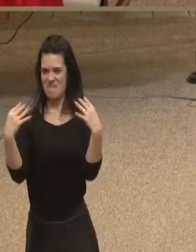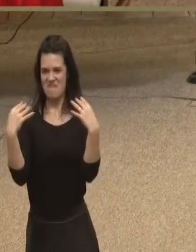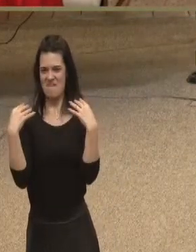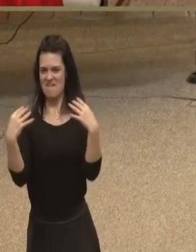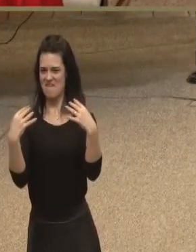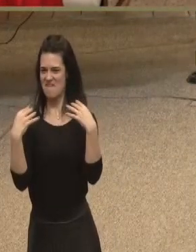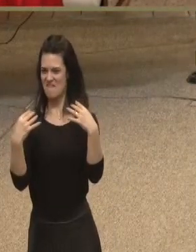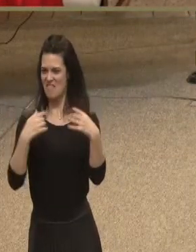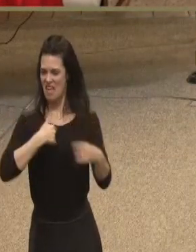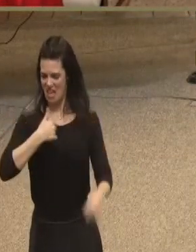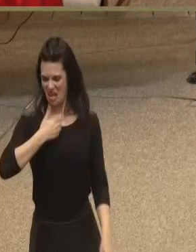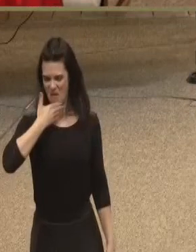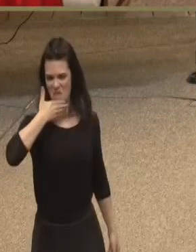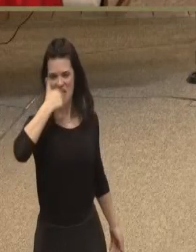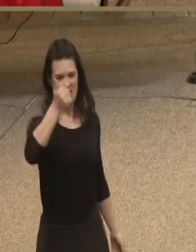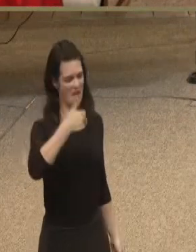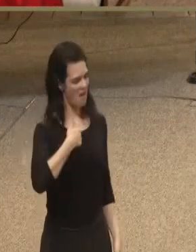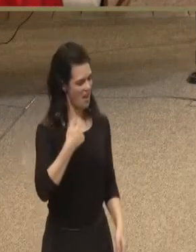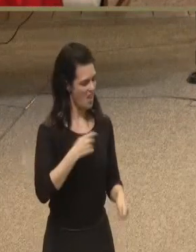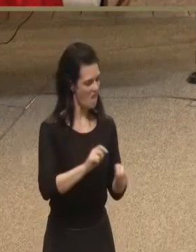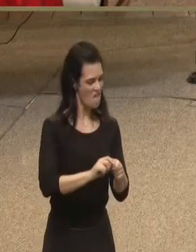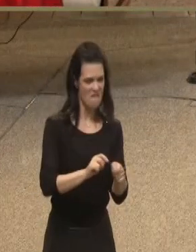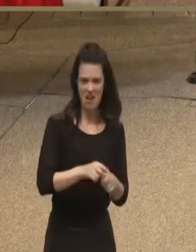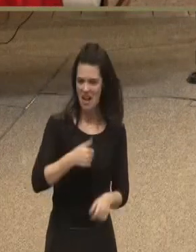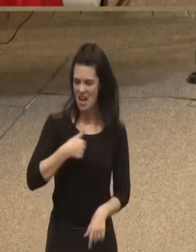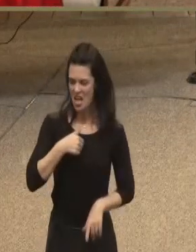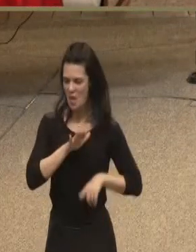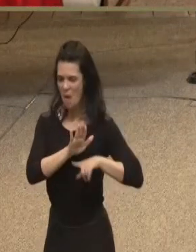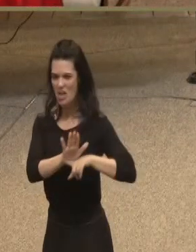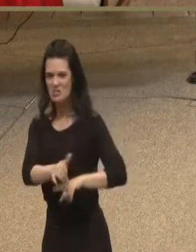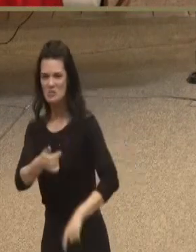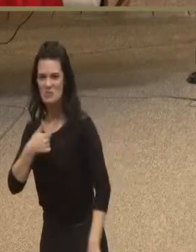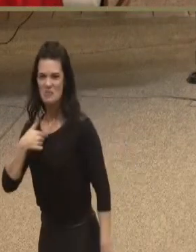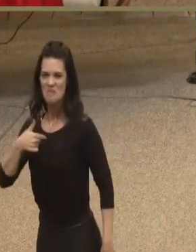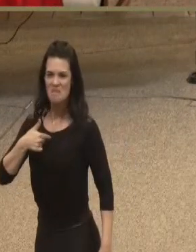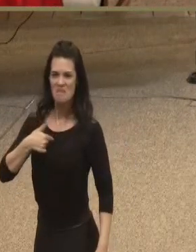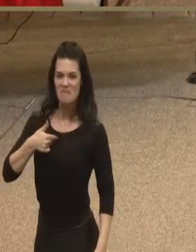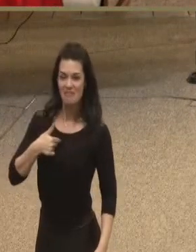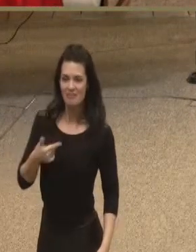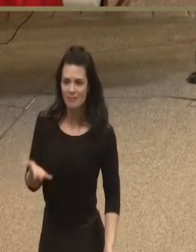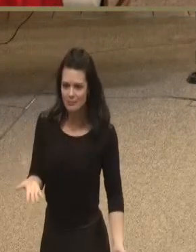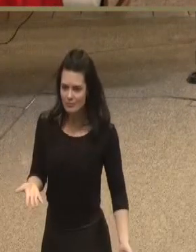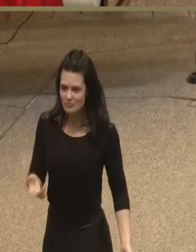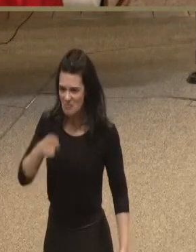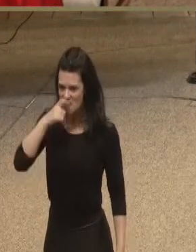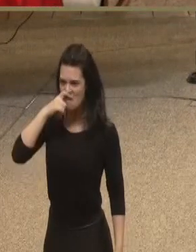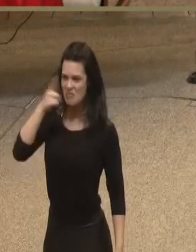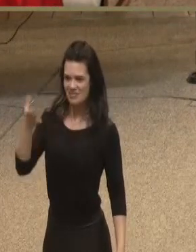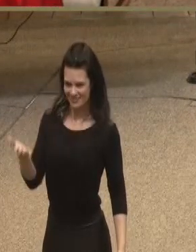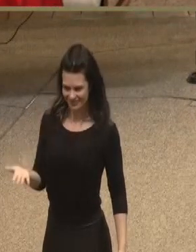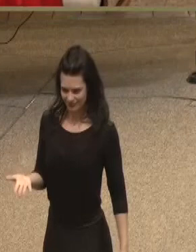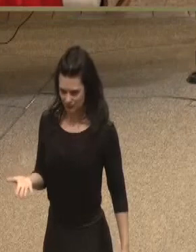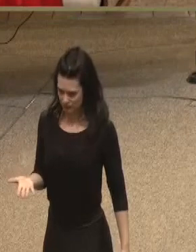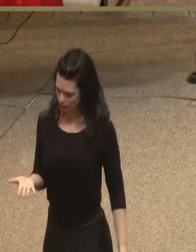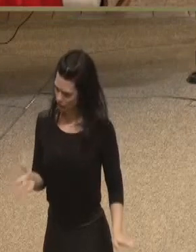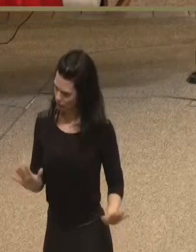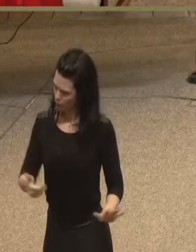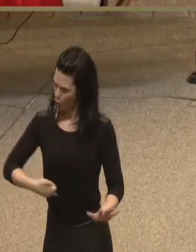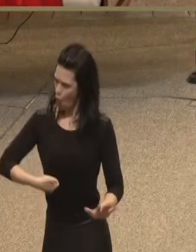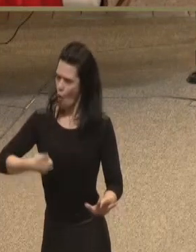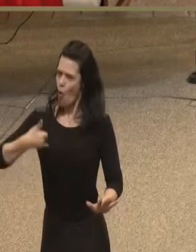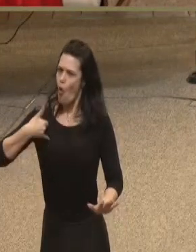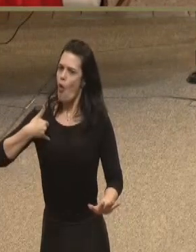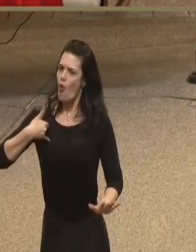ver aquilo que faziam, para que eles então continuassem se dizendo distintos, diferenciados,